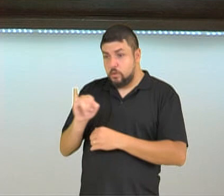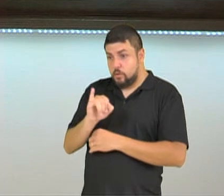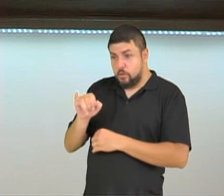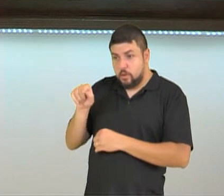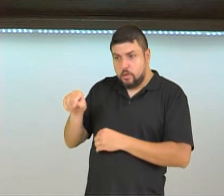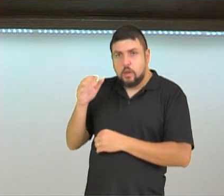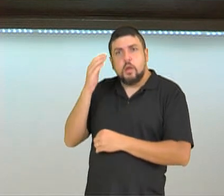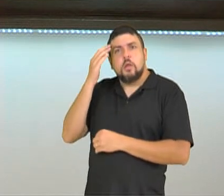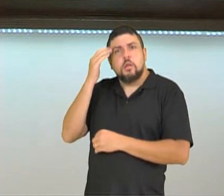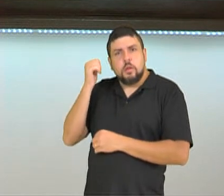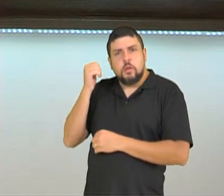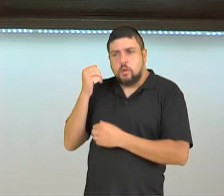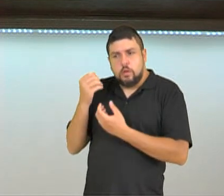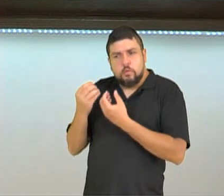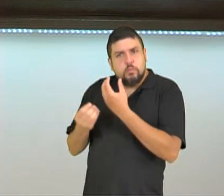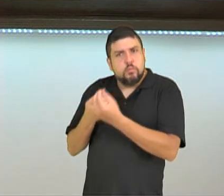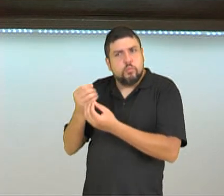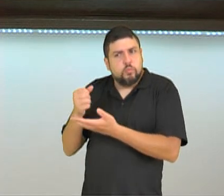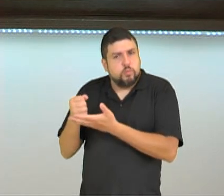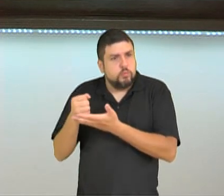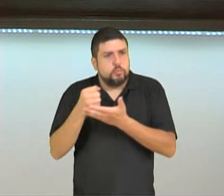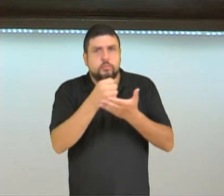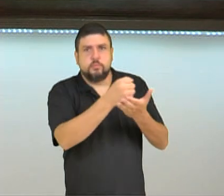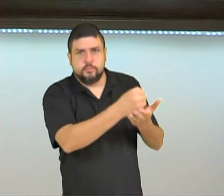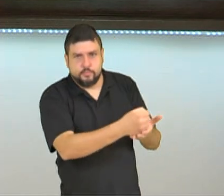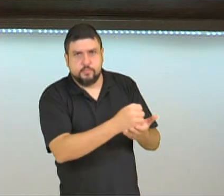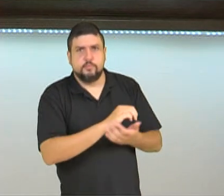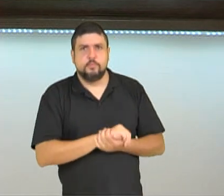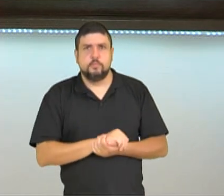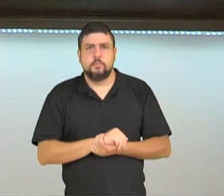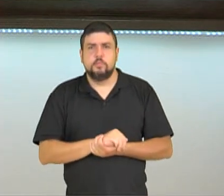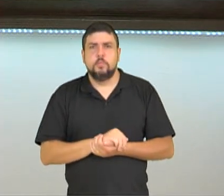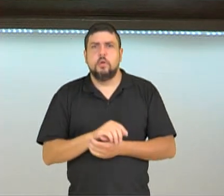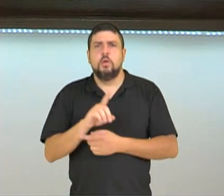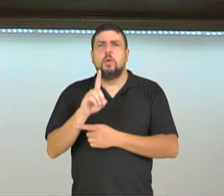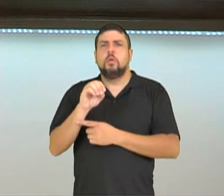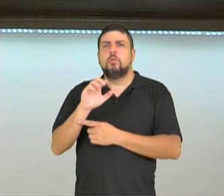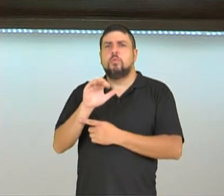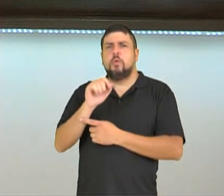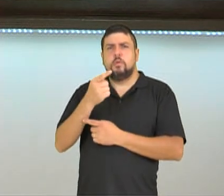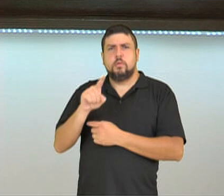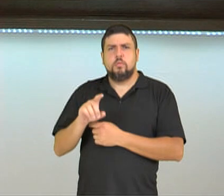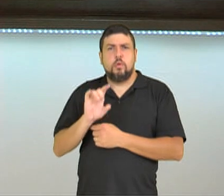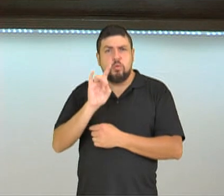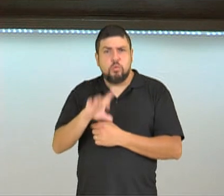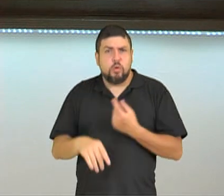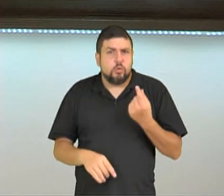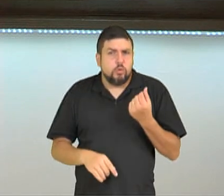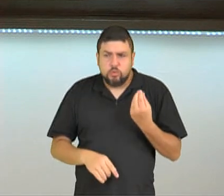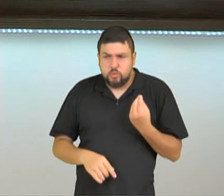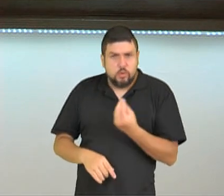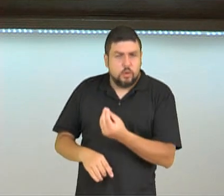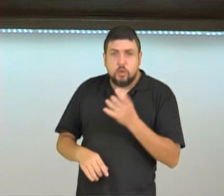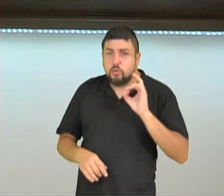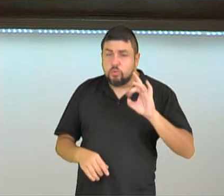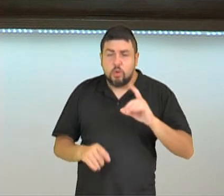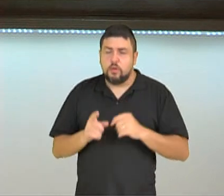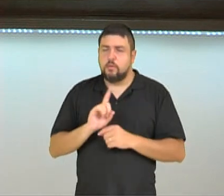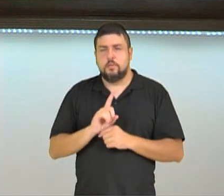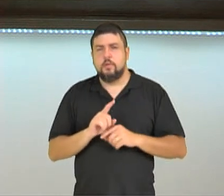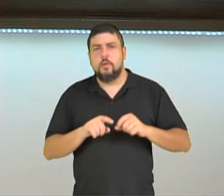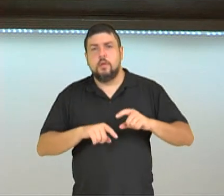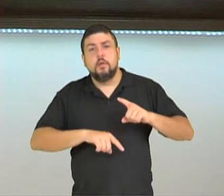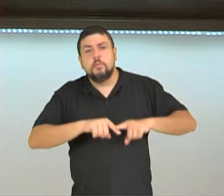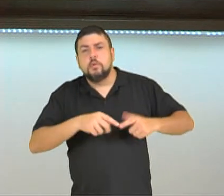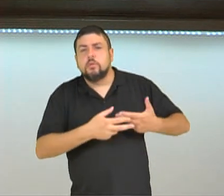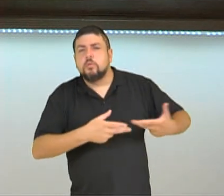sabe a forma adequada de ajudar essa pessoa. E a doação não é só dinheiro, você pode ajudar doando utensílios,